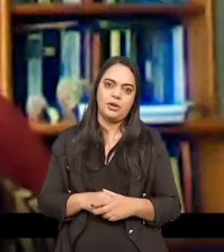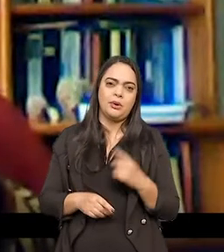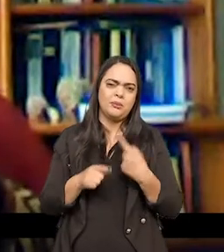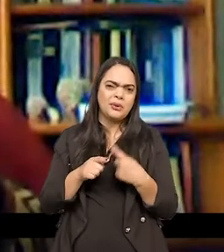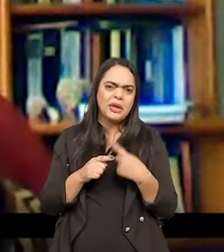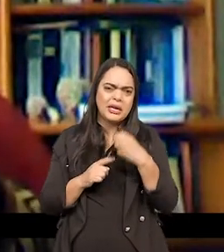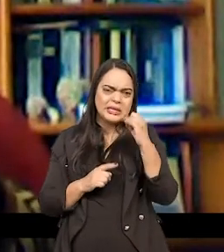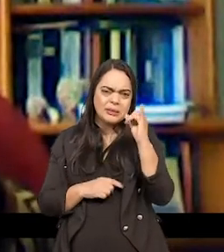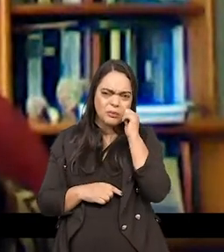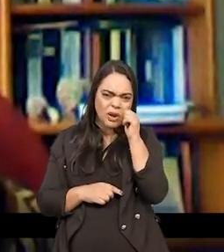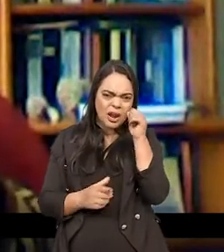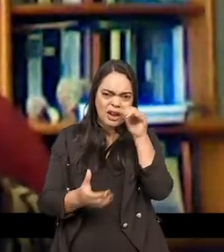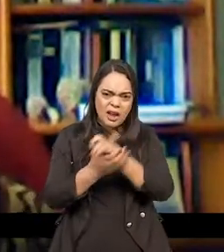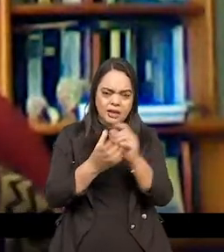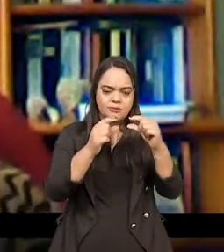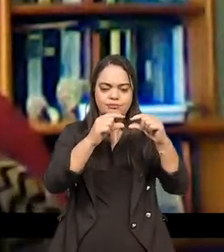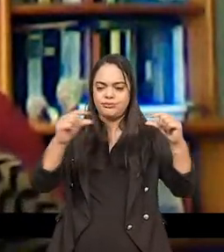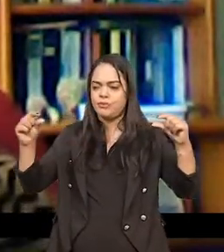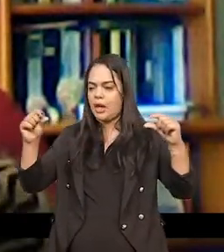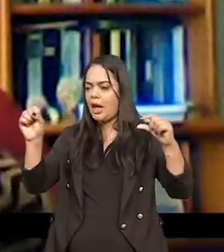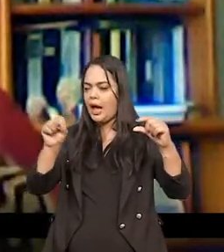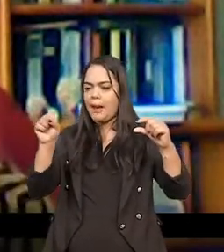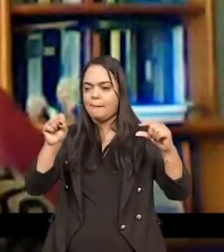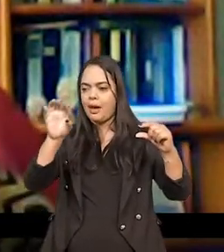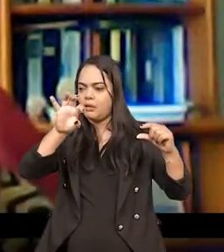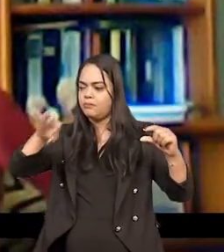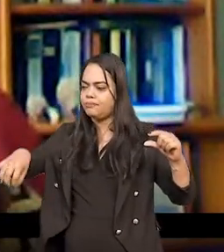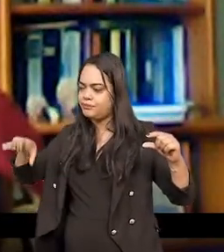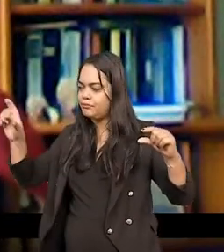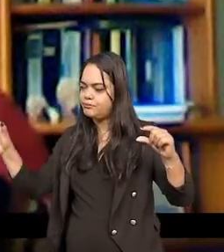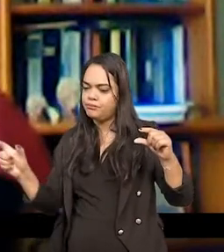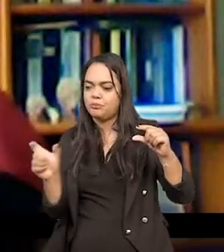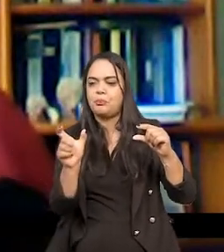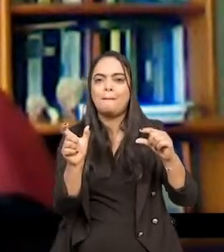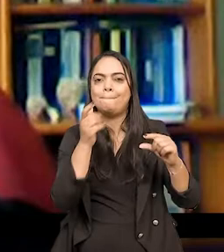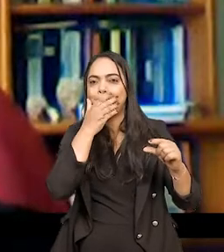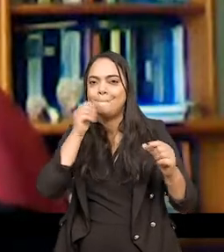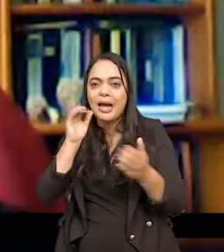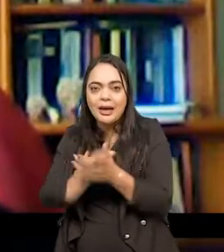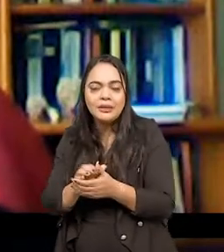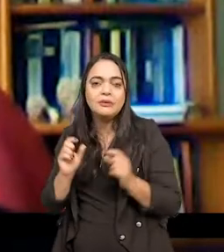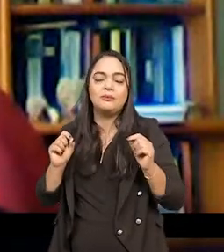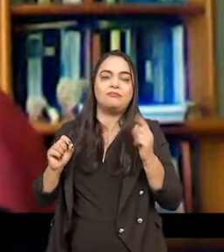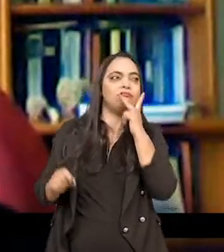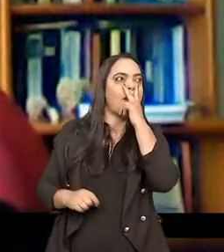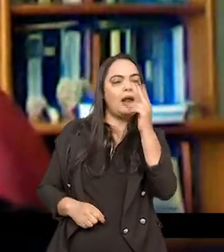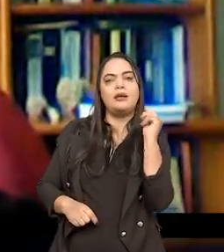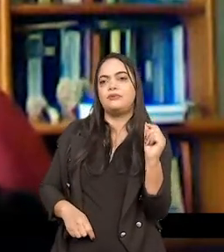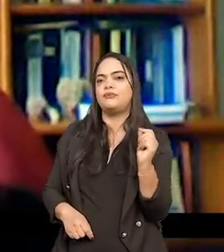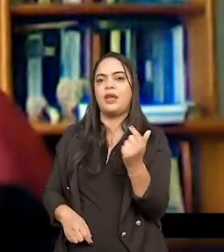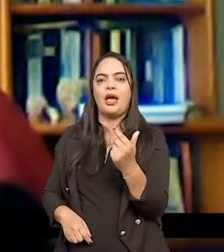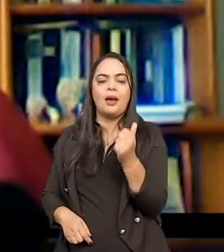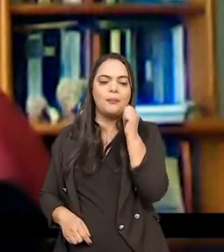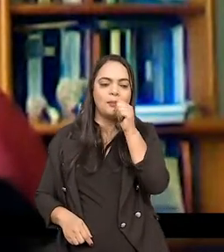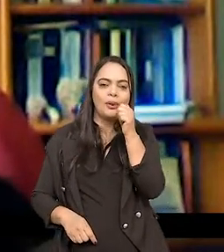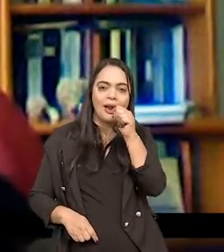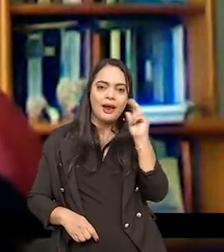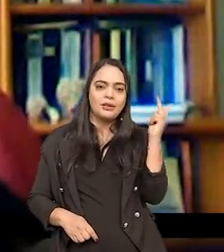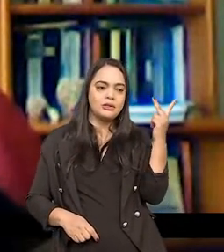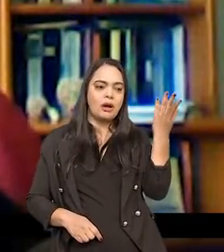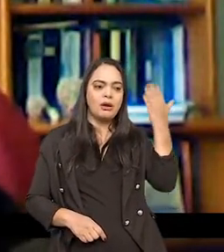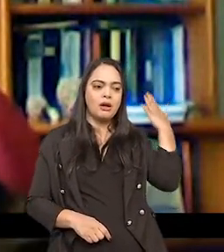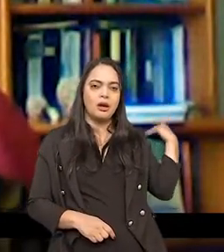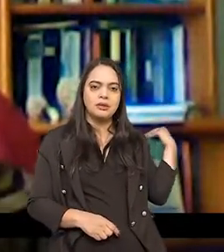mulher. Então, quando agora as pessoas começam a procurar a sua origem, árvores genealógicas, né? Muitas